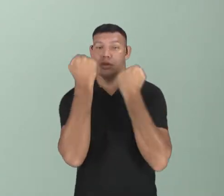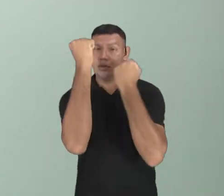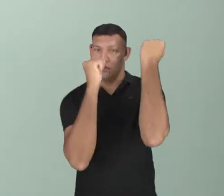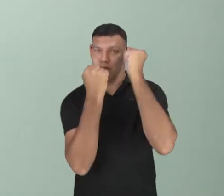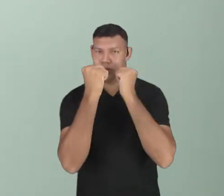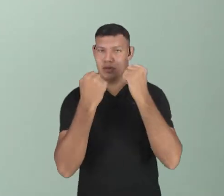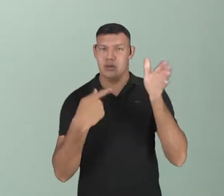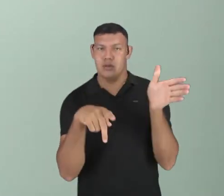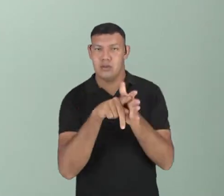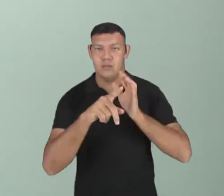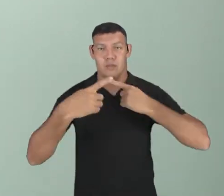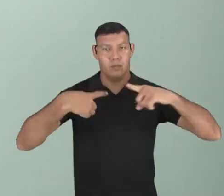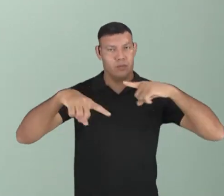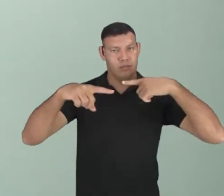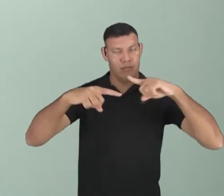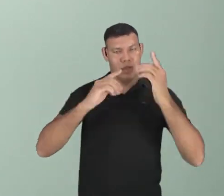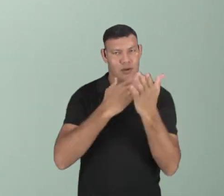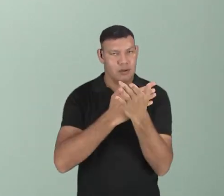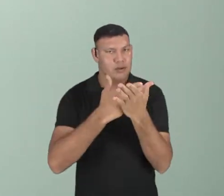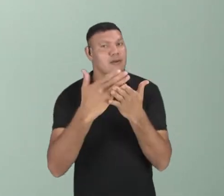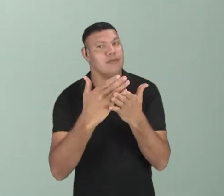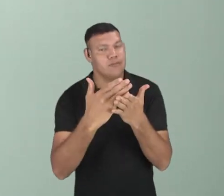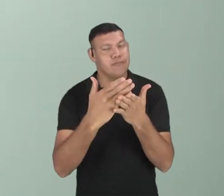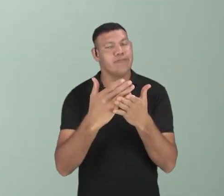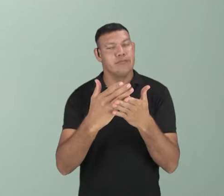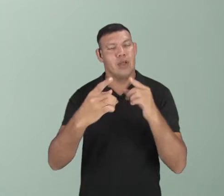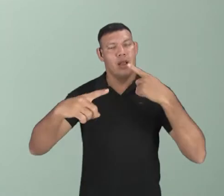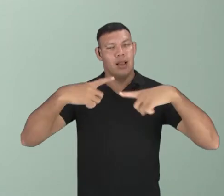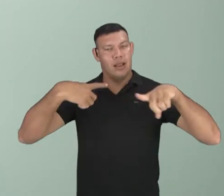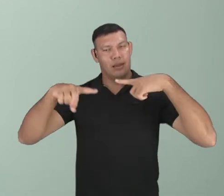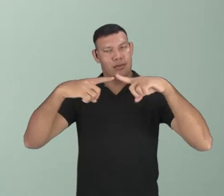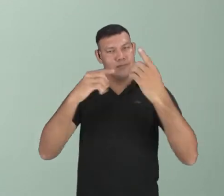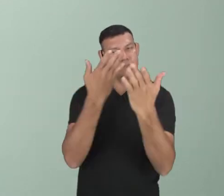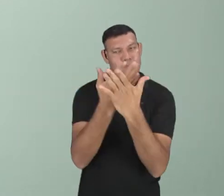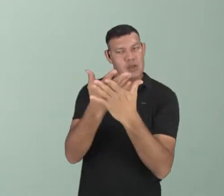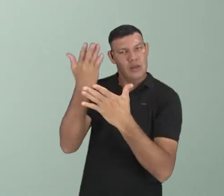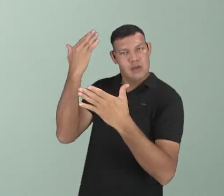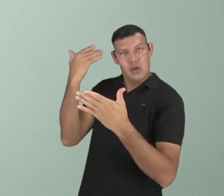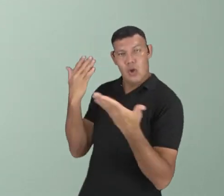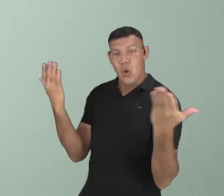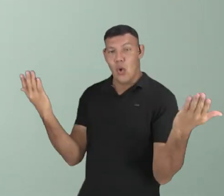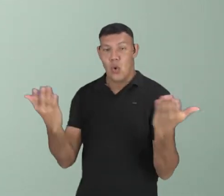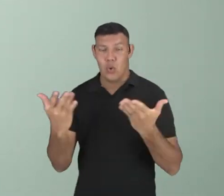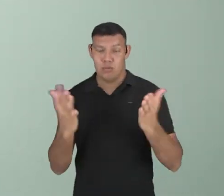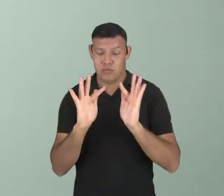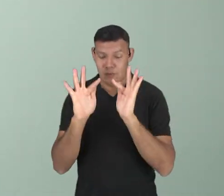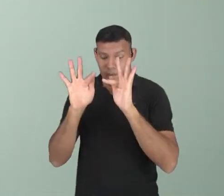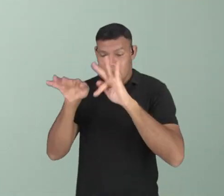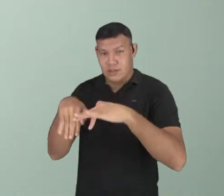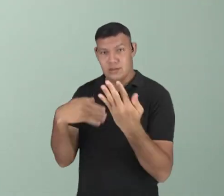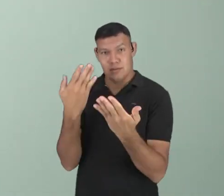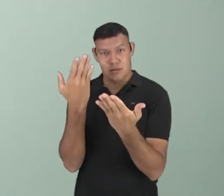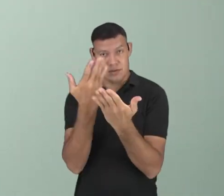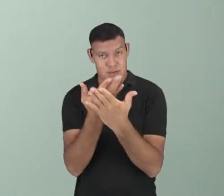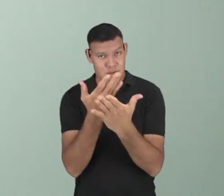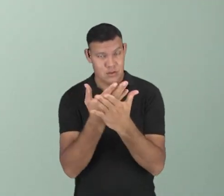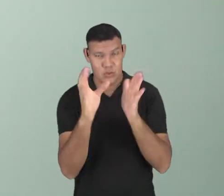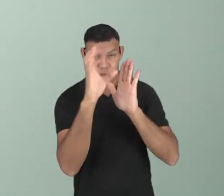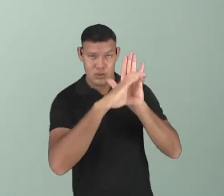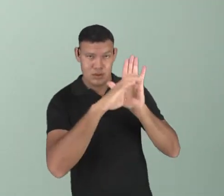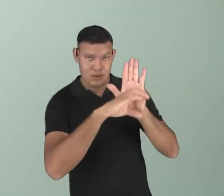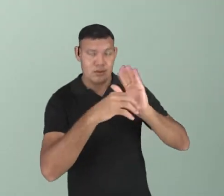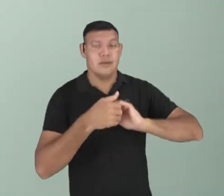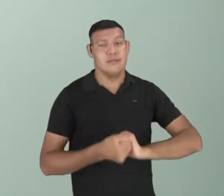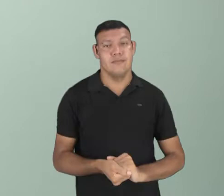fonográfica nós iniciamos falando sobre a música na aula anterior e hoje nós finalizamos então esse conteúdo Tá bom